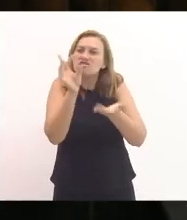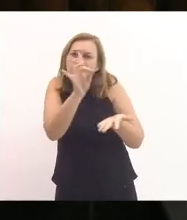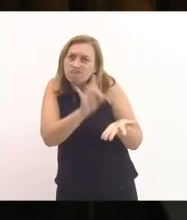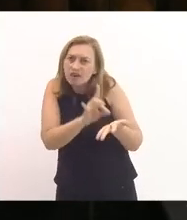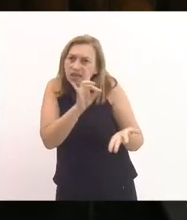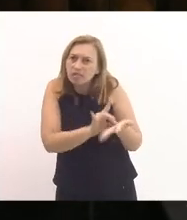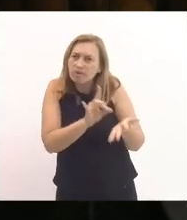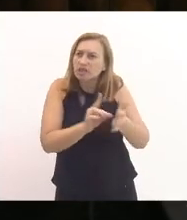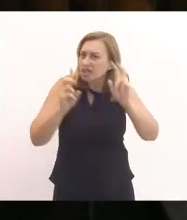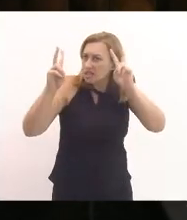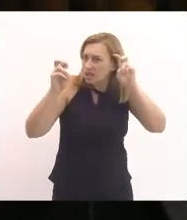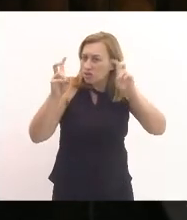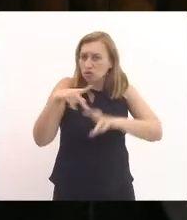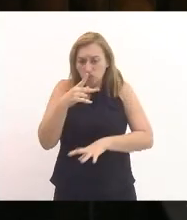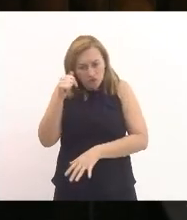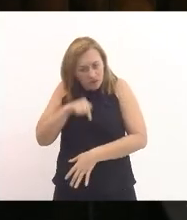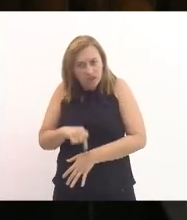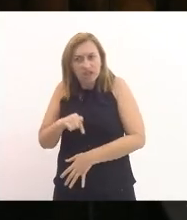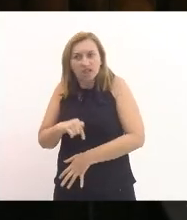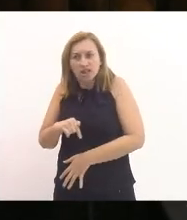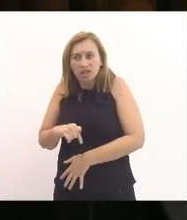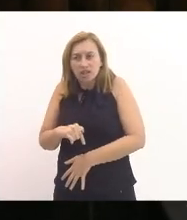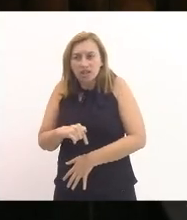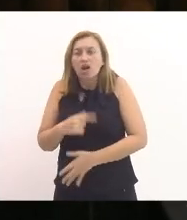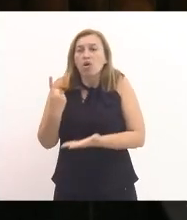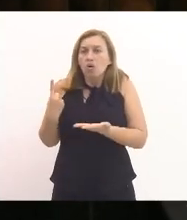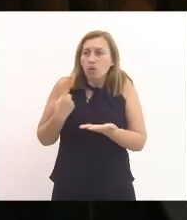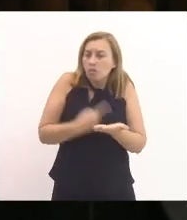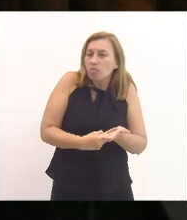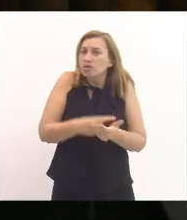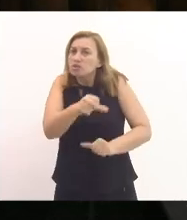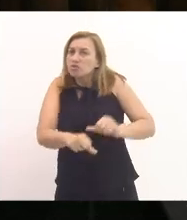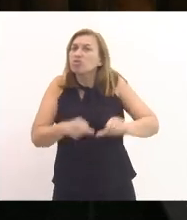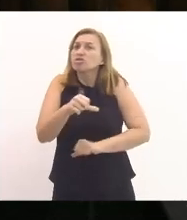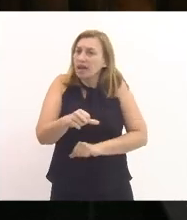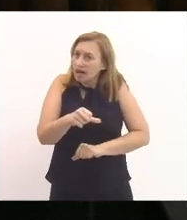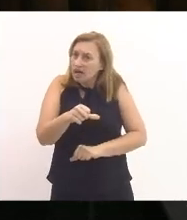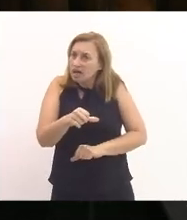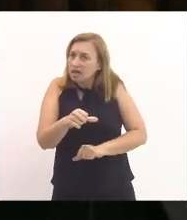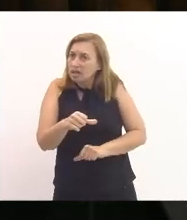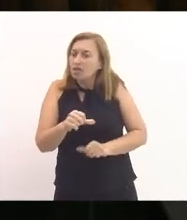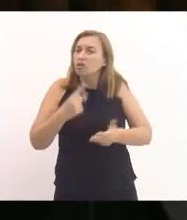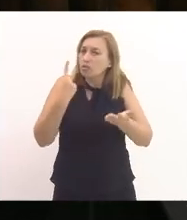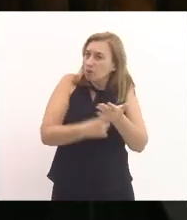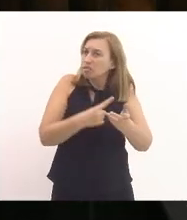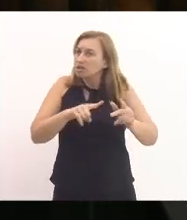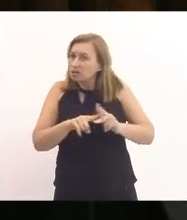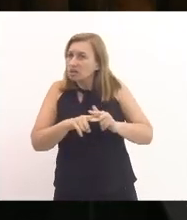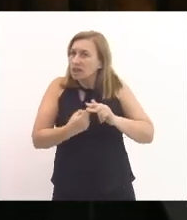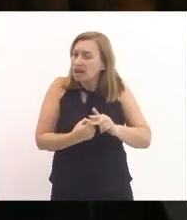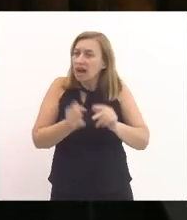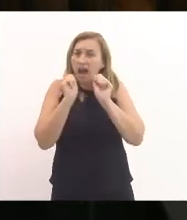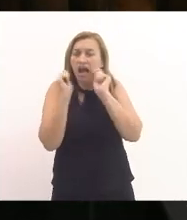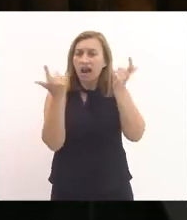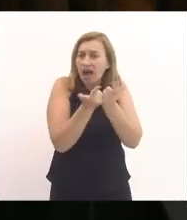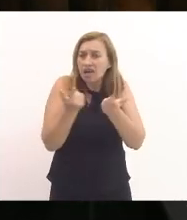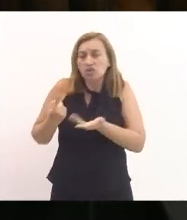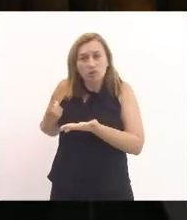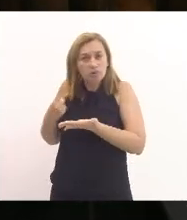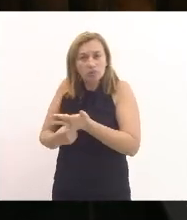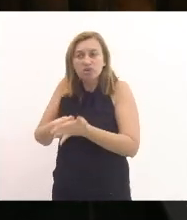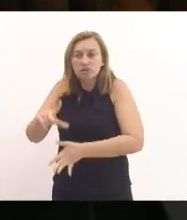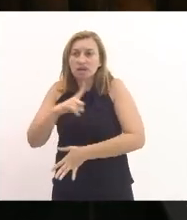realmente que essa questão que eu tô trazendo aqui eles têm compromisso e mudar compromisso e alterar isso aí né alerj está